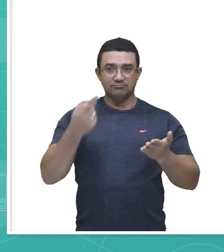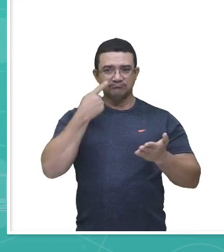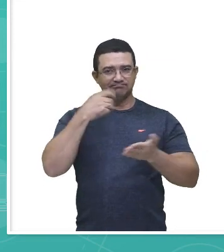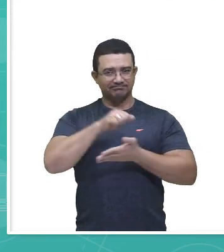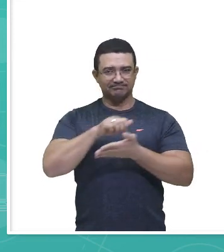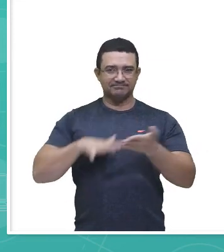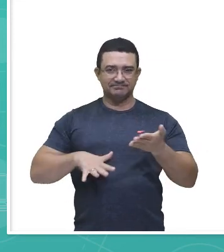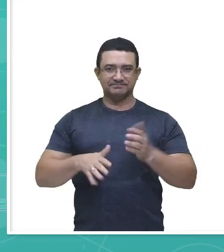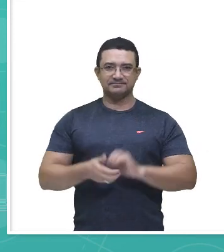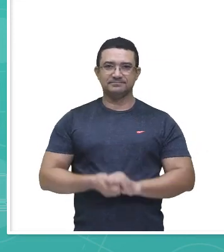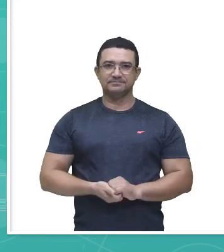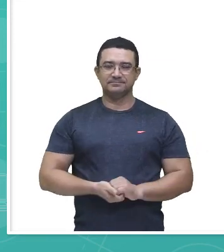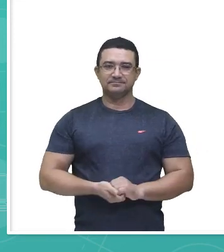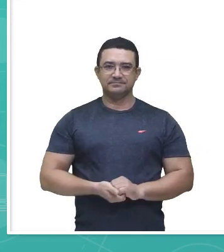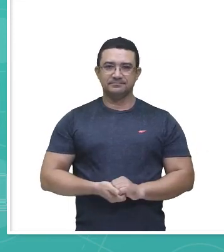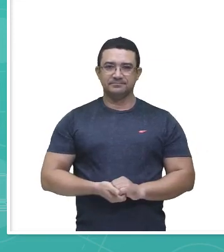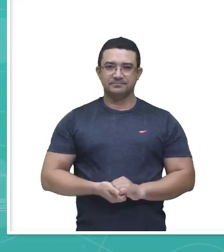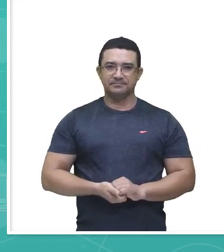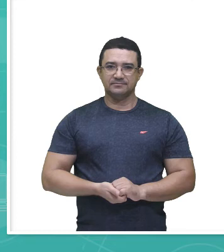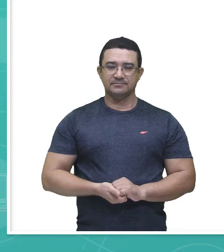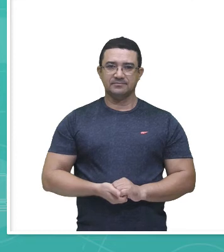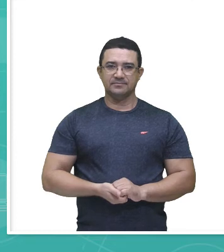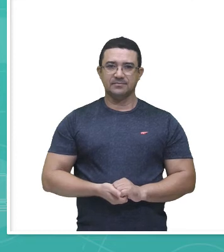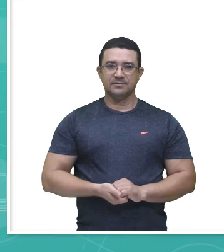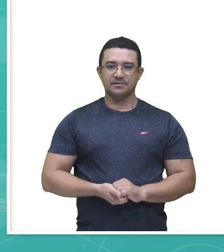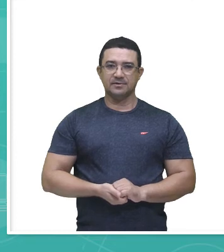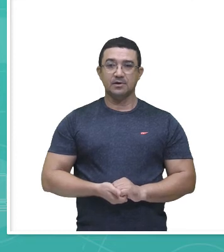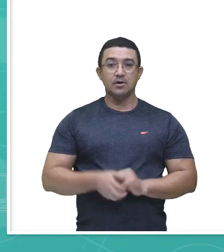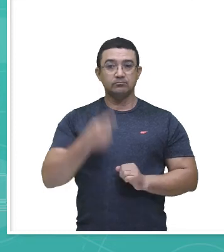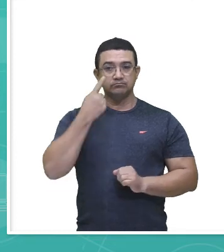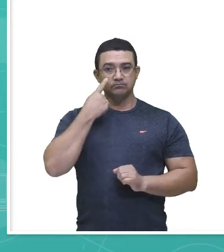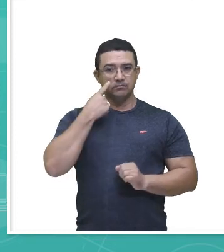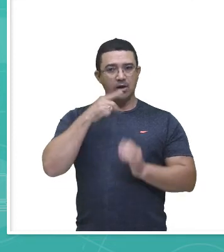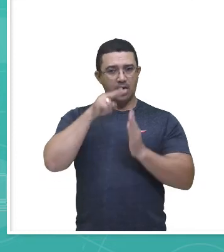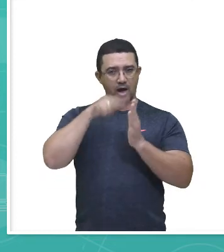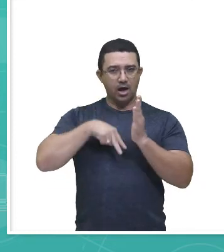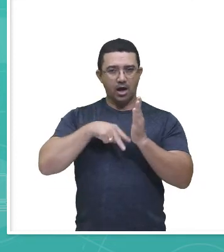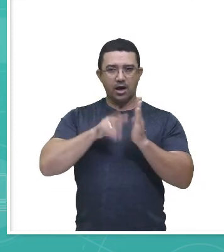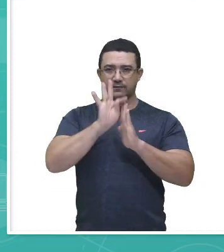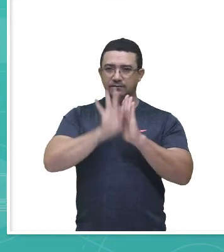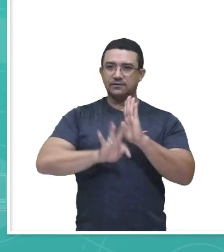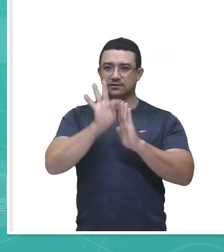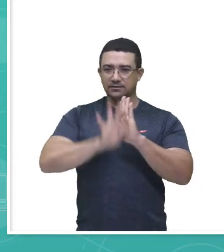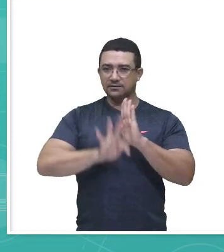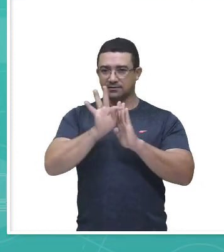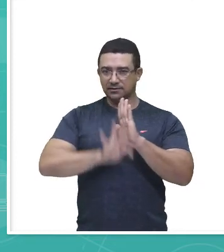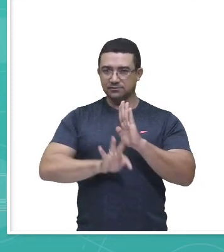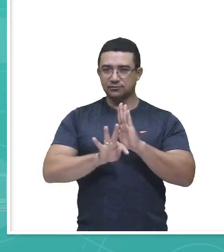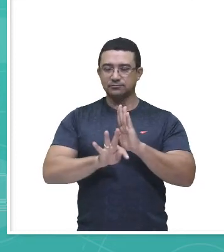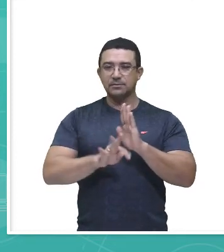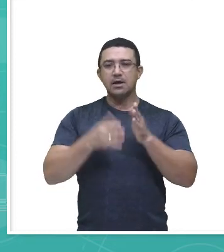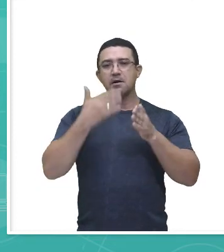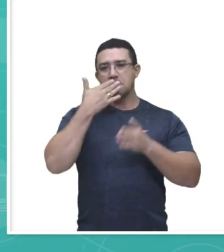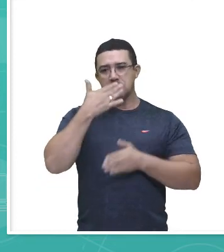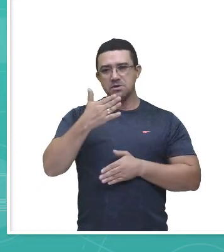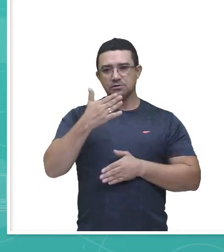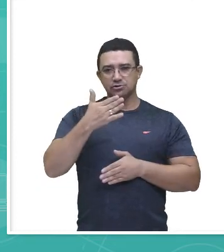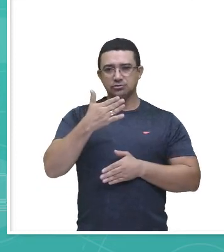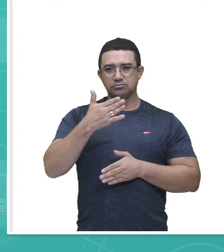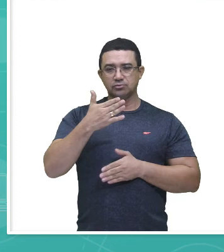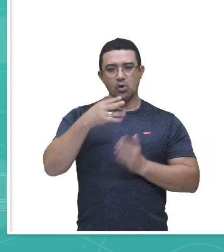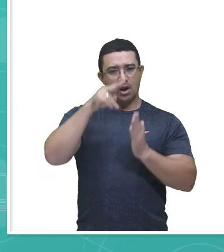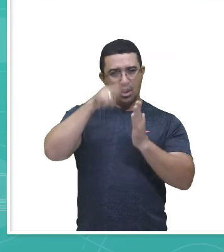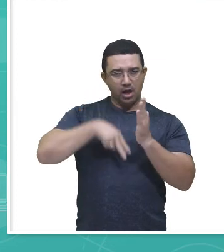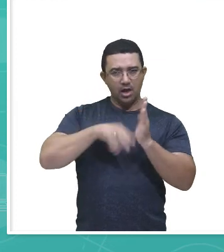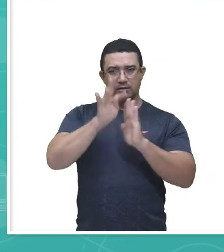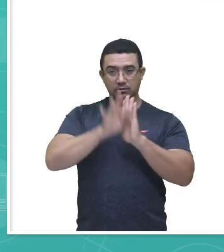atividade, verificar, né, o texto. Então, nós pedimos para você ler o texto